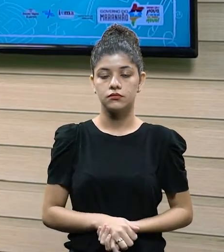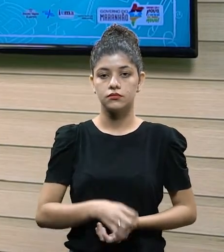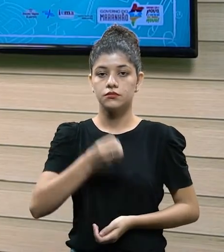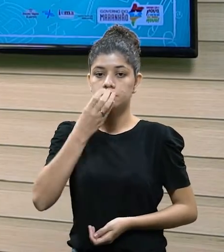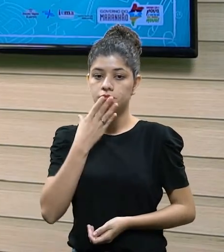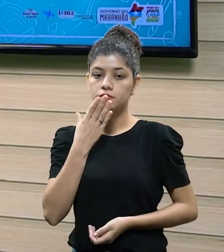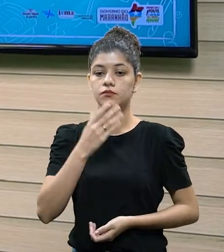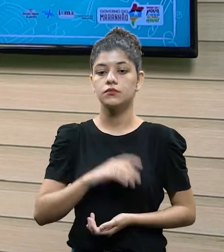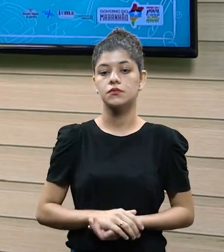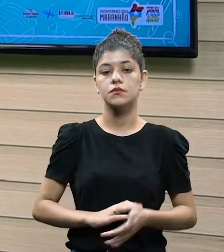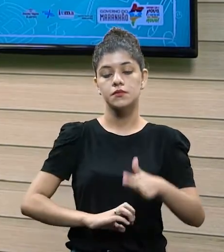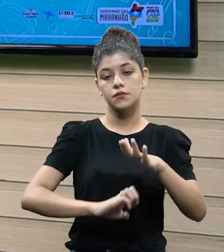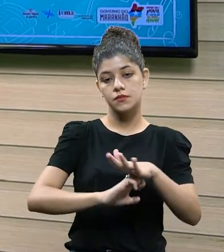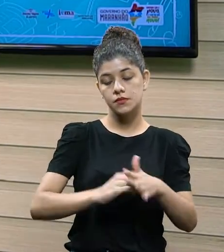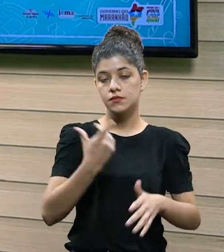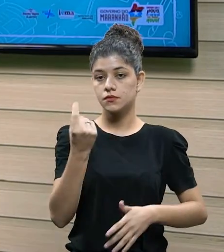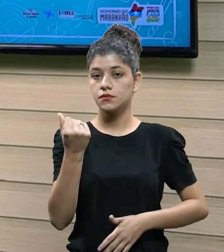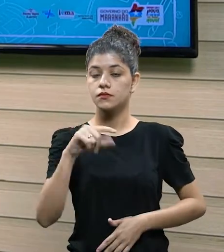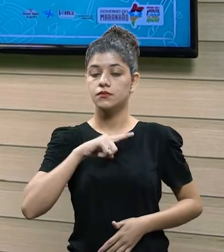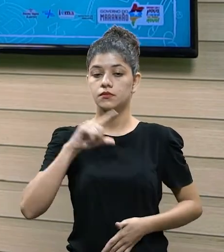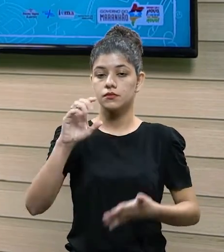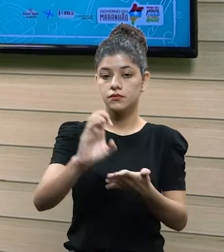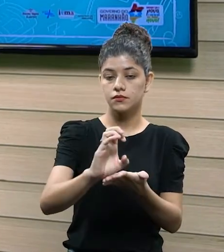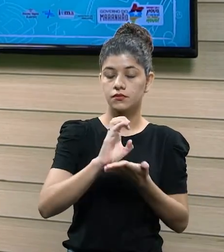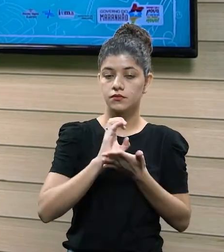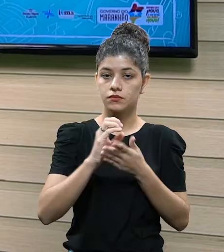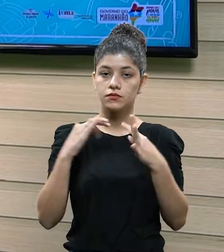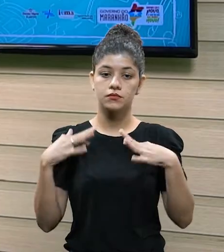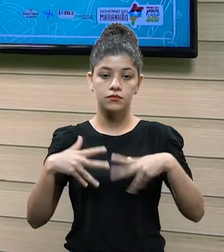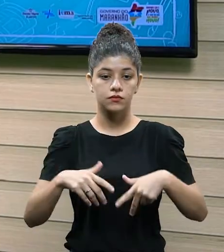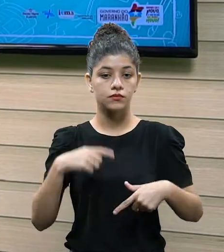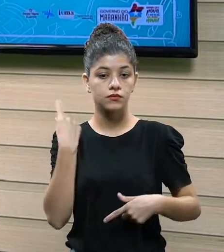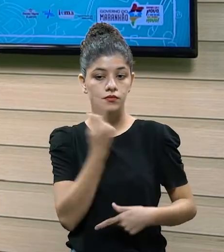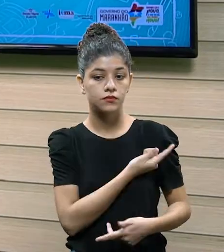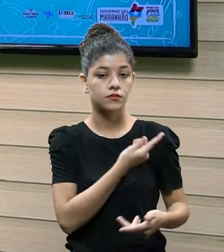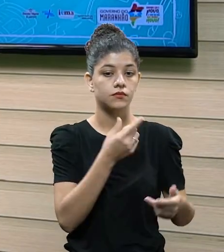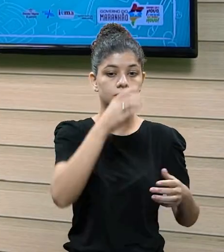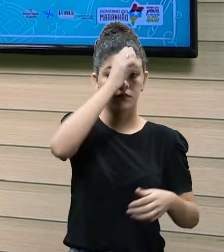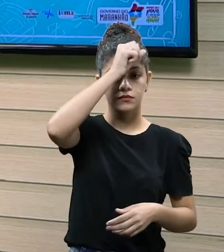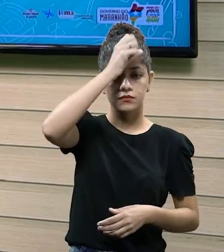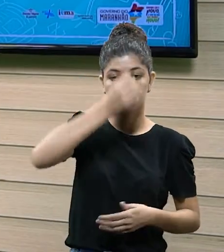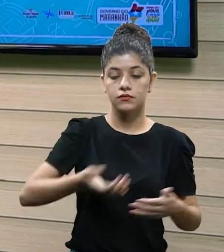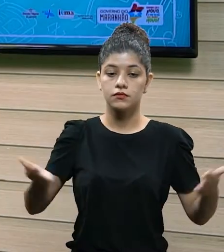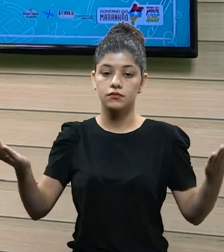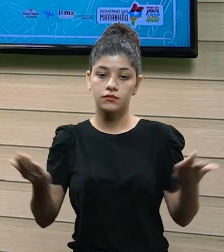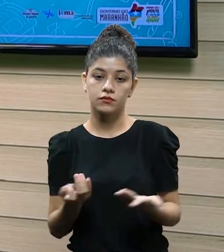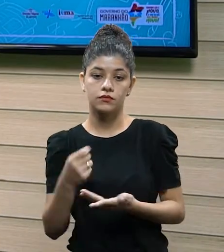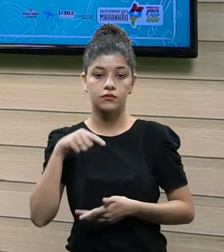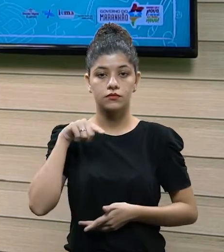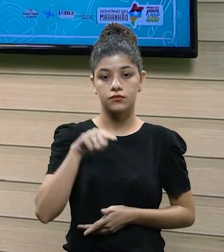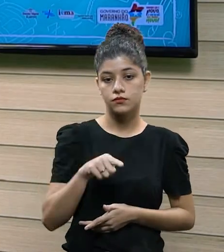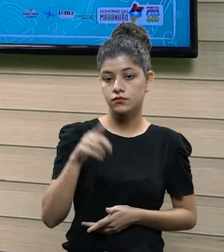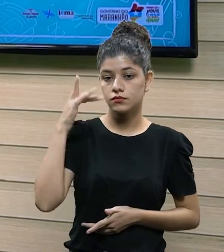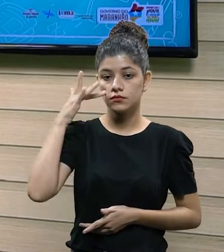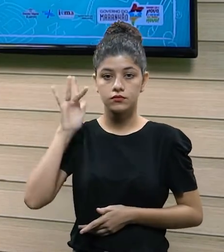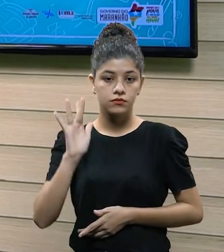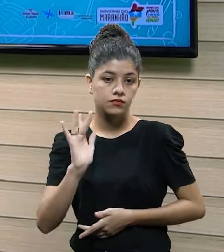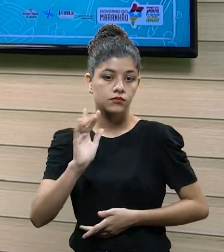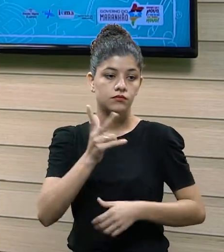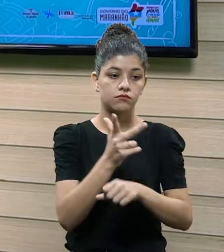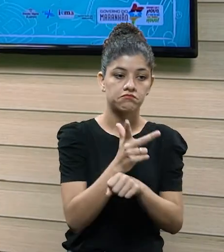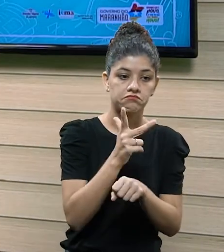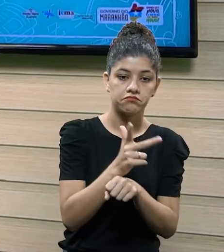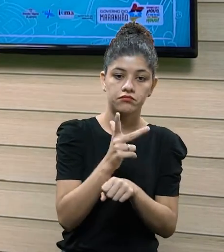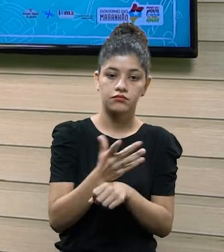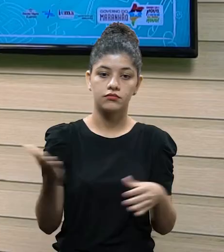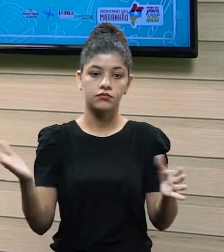é investimento, onde a empresa gasta algo, mas tem retorno. Então vamos lá, vamos aprender. Luiz Guterres, tu não sabe